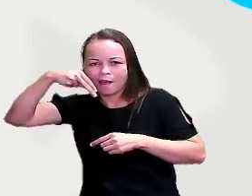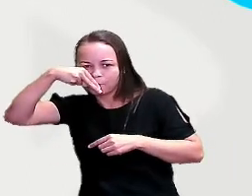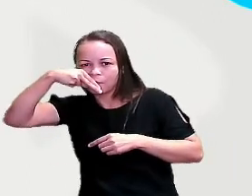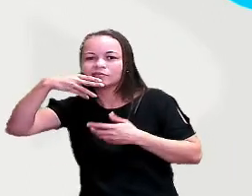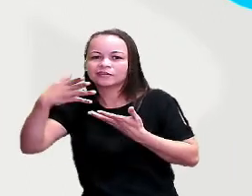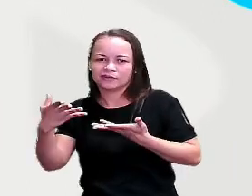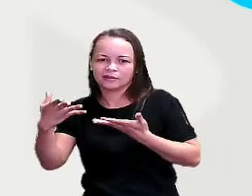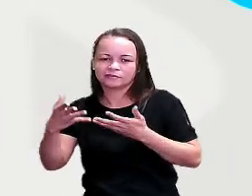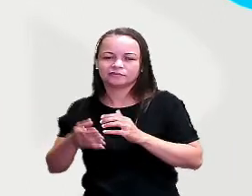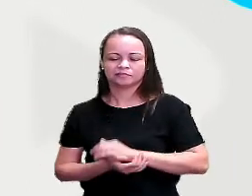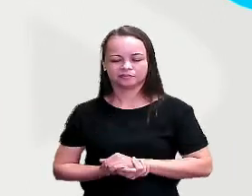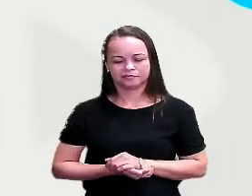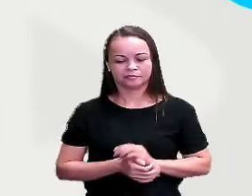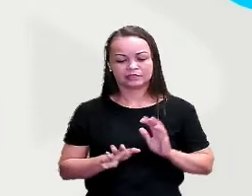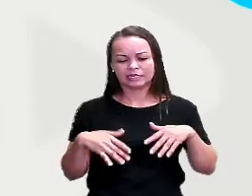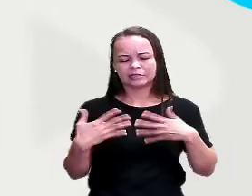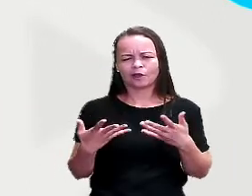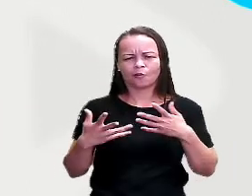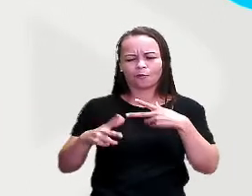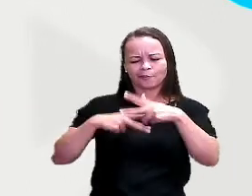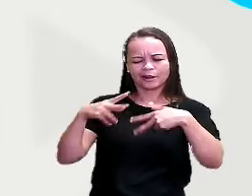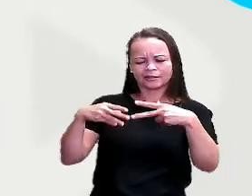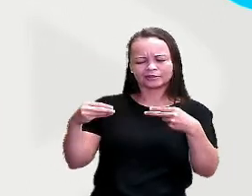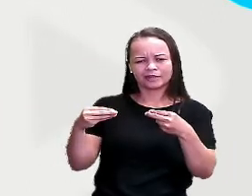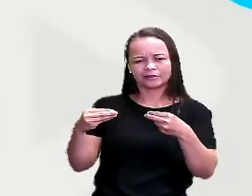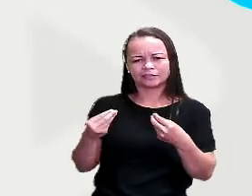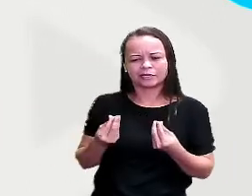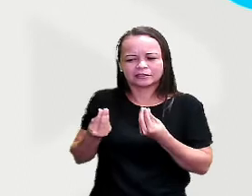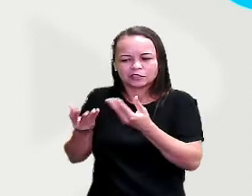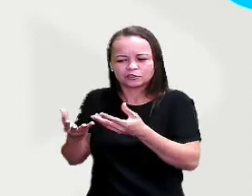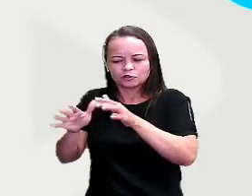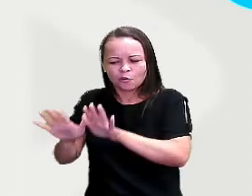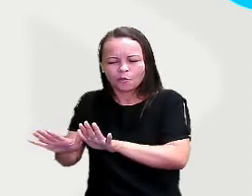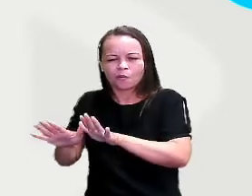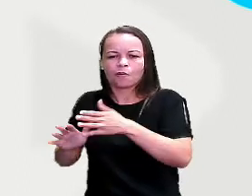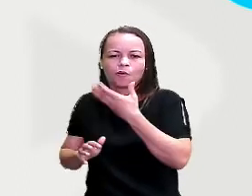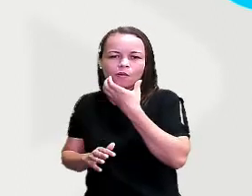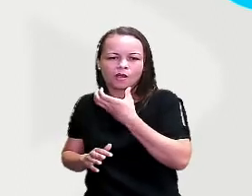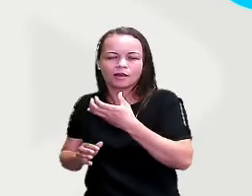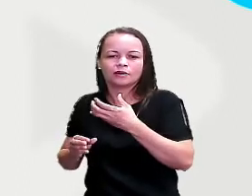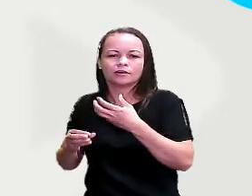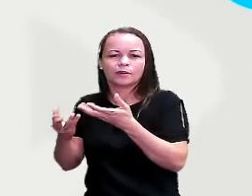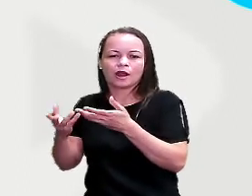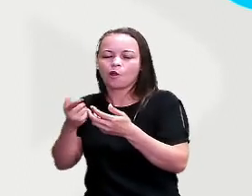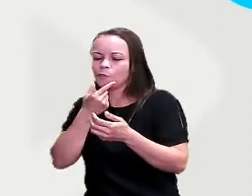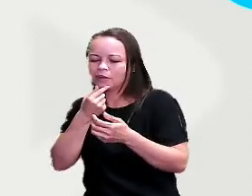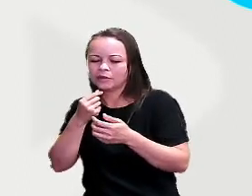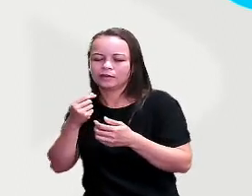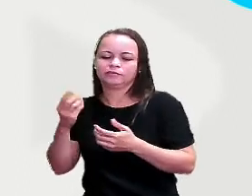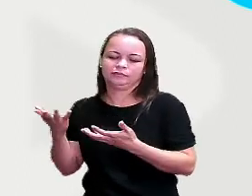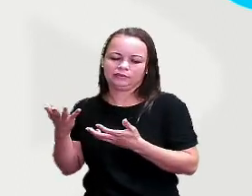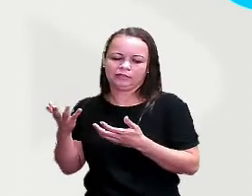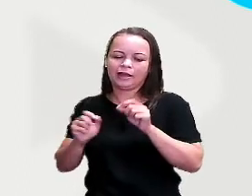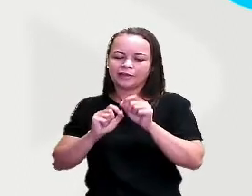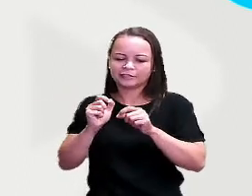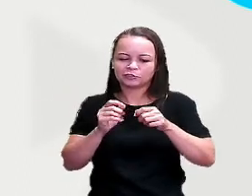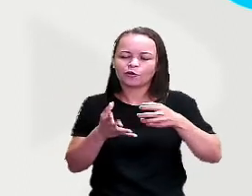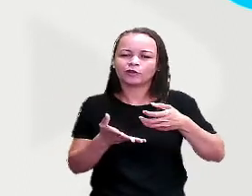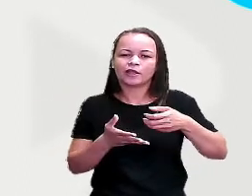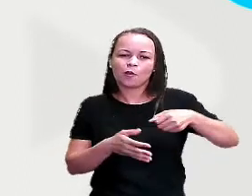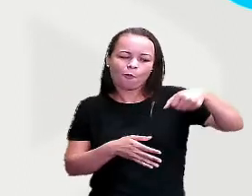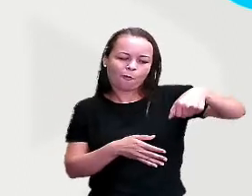foi o presente que Papai Noel deixou para Cebolinha? No último quadrinho a gente vê uma maletinha ali de primeiros socorros. E Cebolinha do